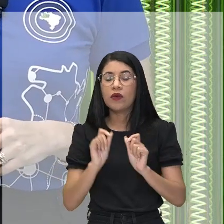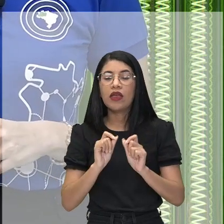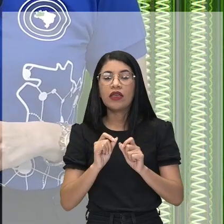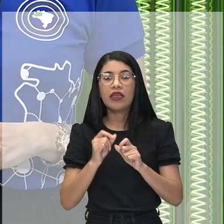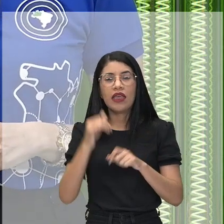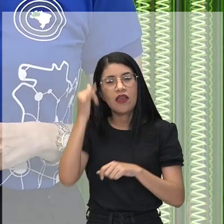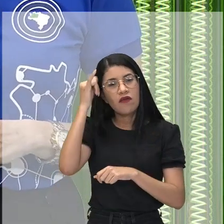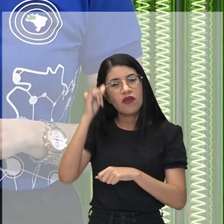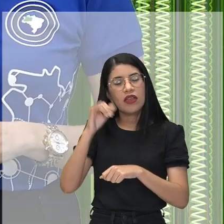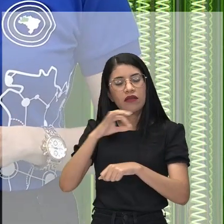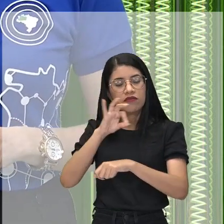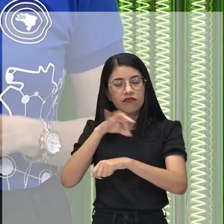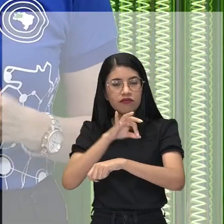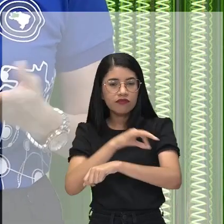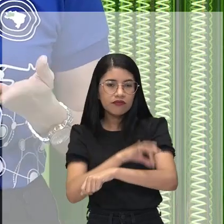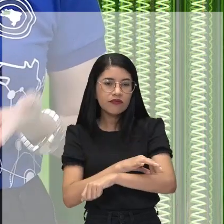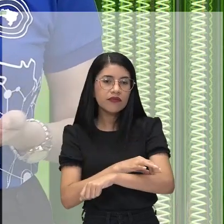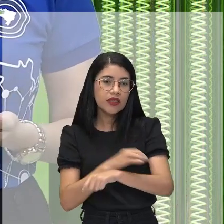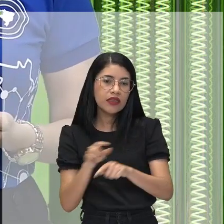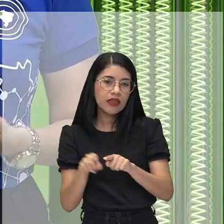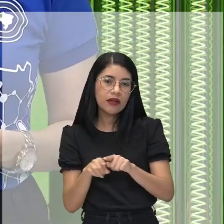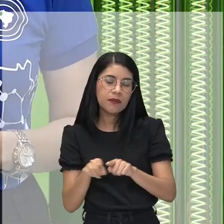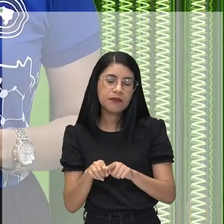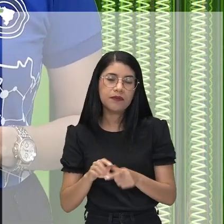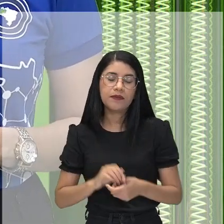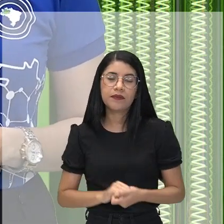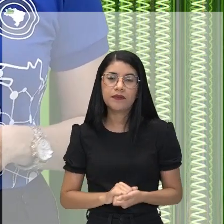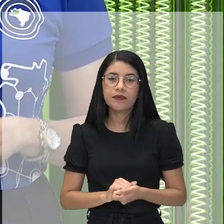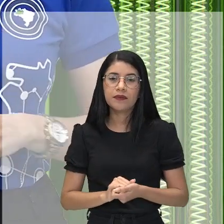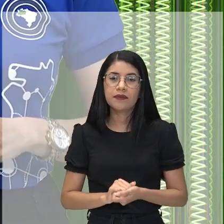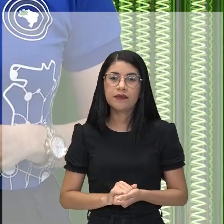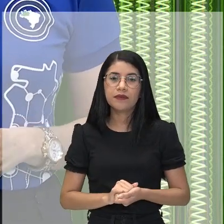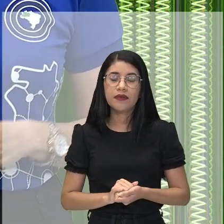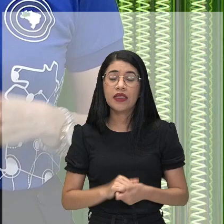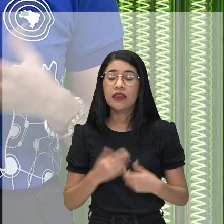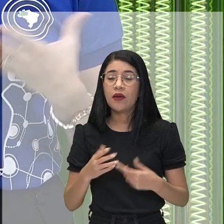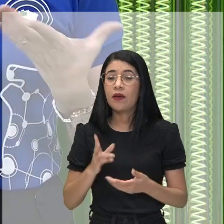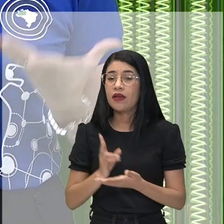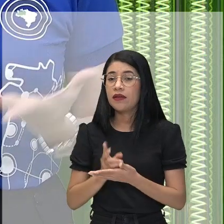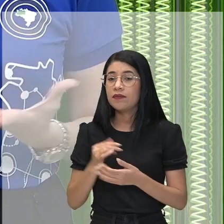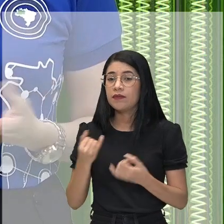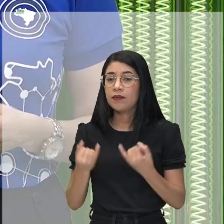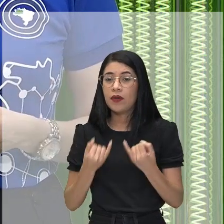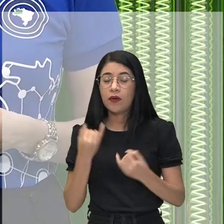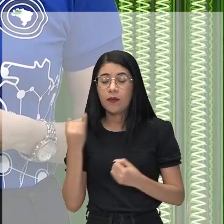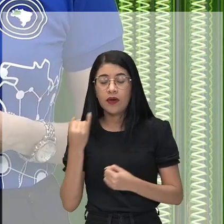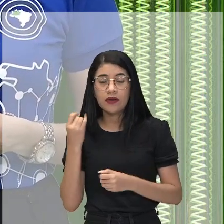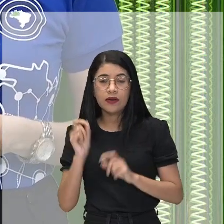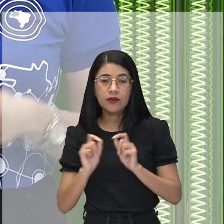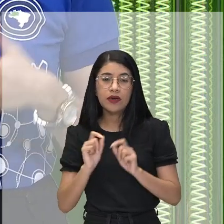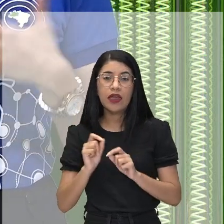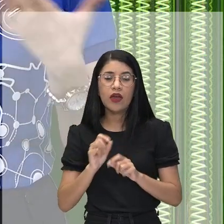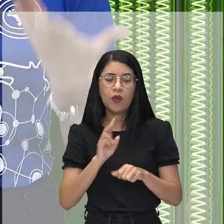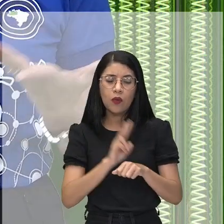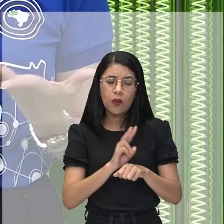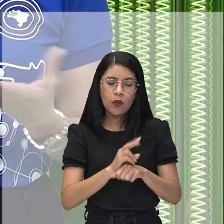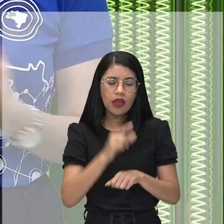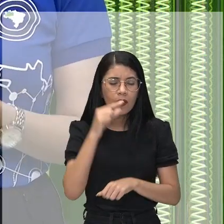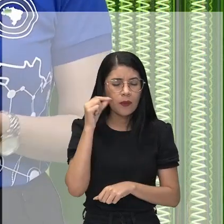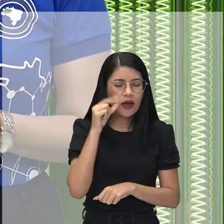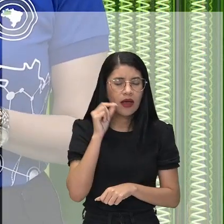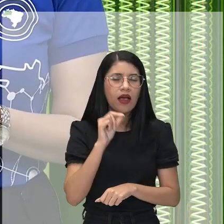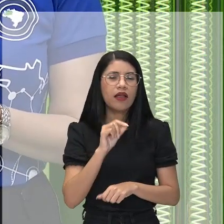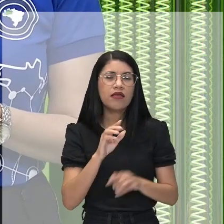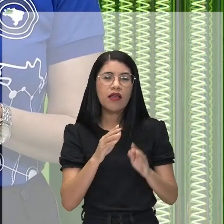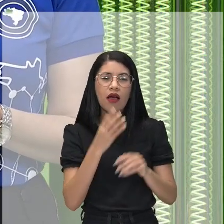repelentes e inseticidas que atuem sobre os mosquitos. Então, é sempre importante a gente sempre cuidar do nosso animal para que ele não